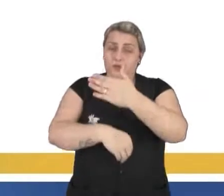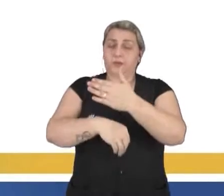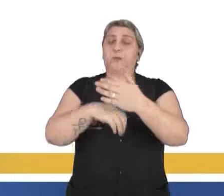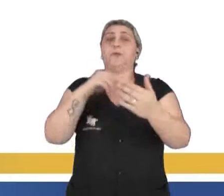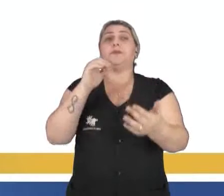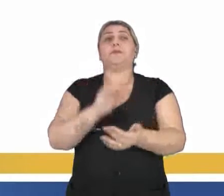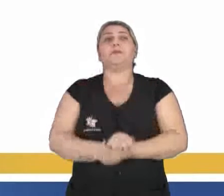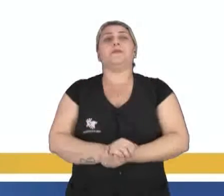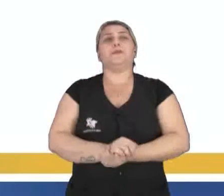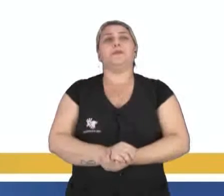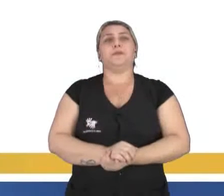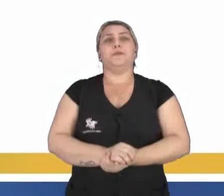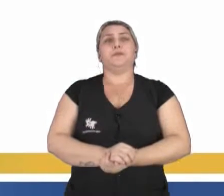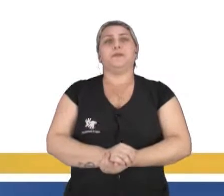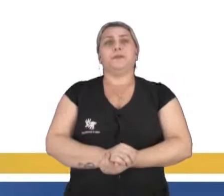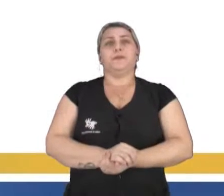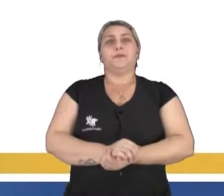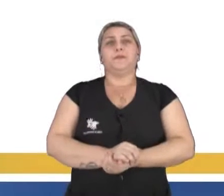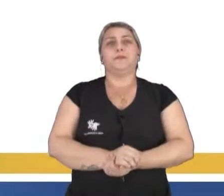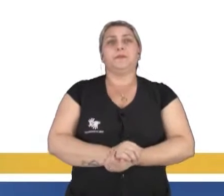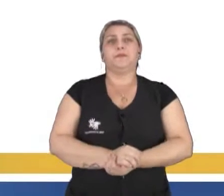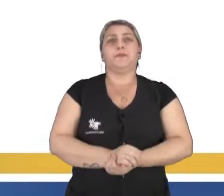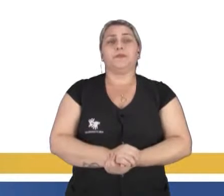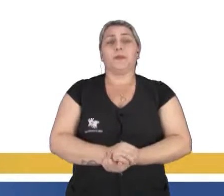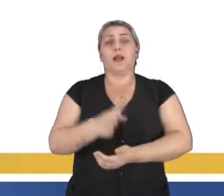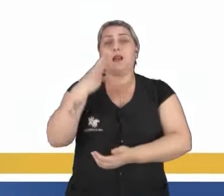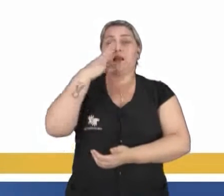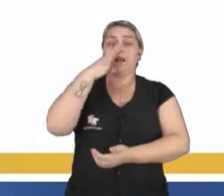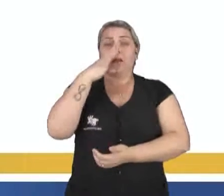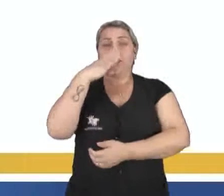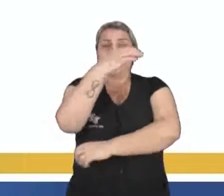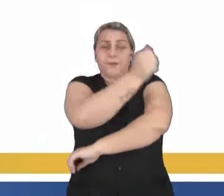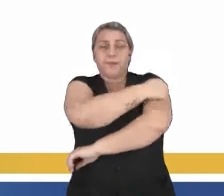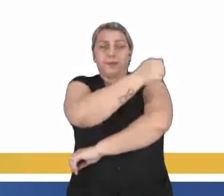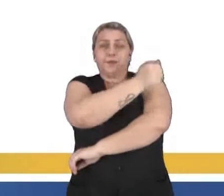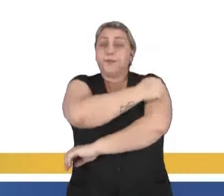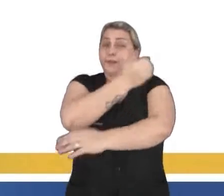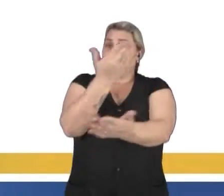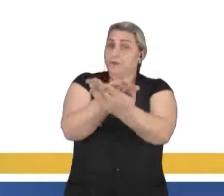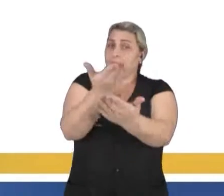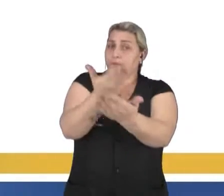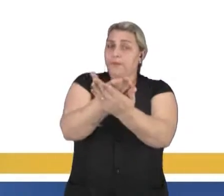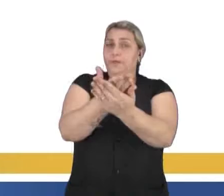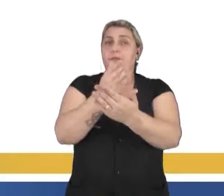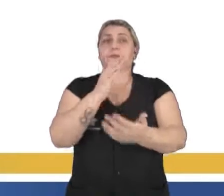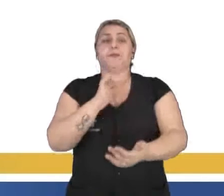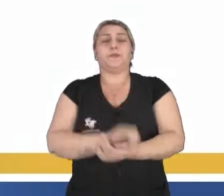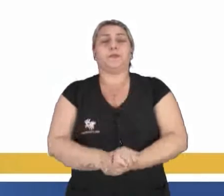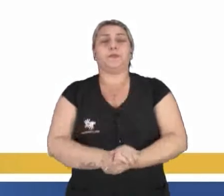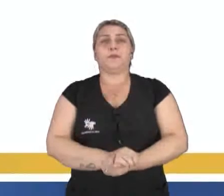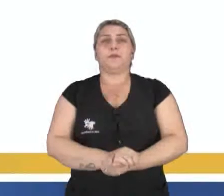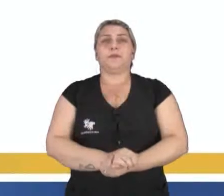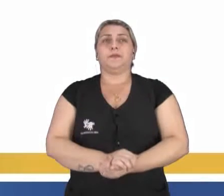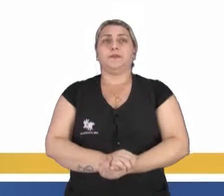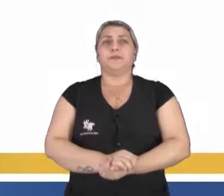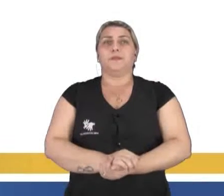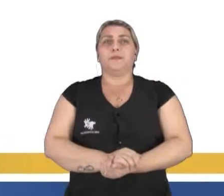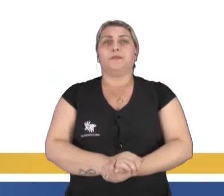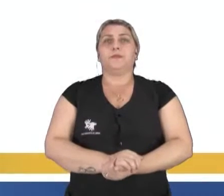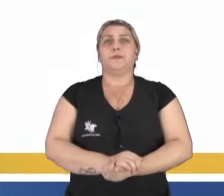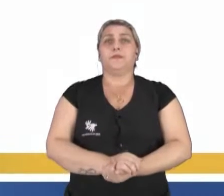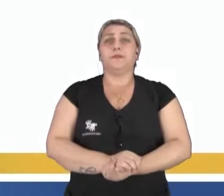função aí de oração subordinada adjetiva né admiro alunos que estudam oração subordinada